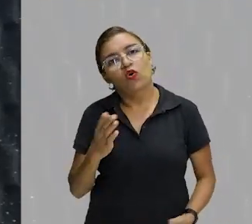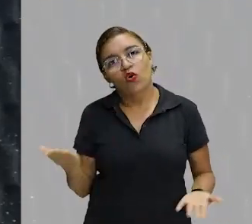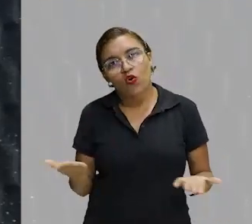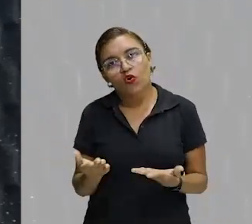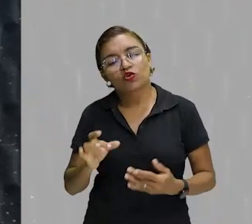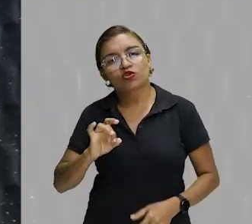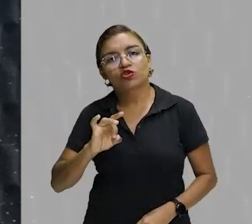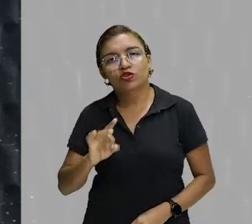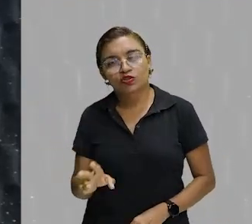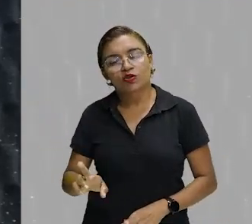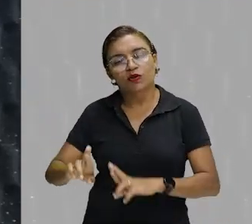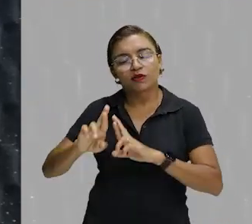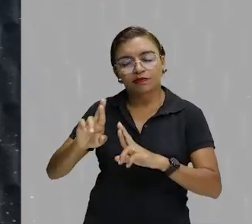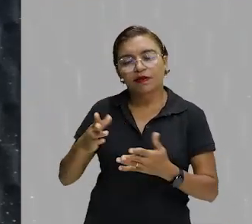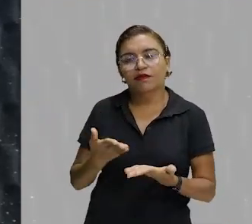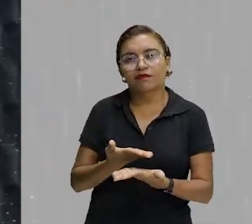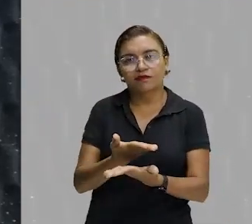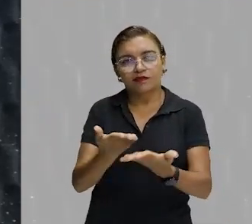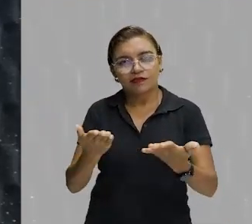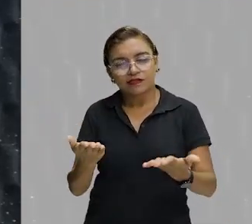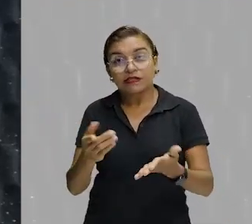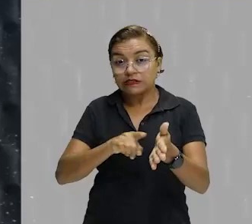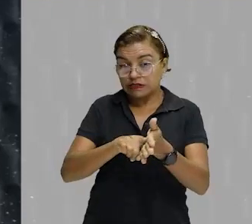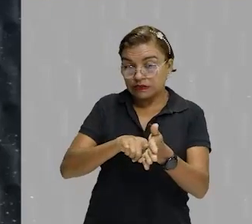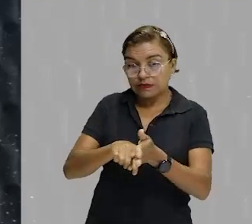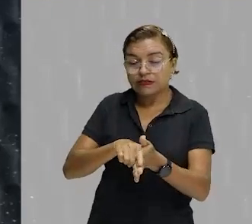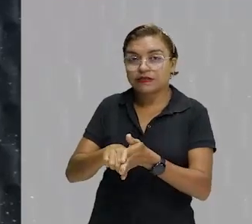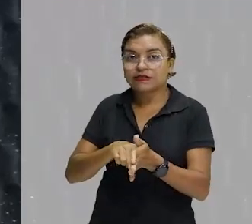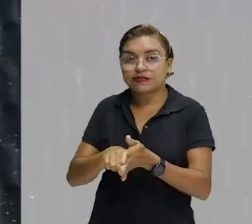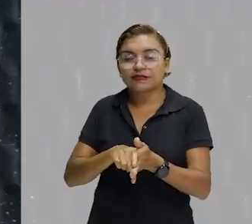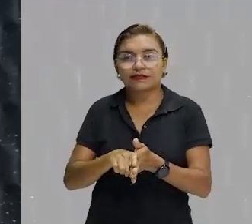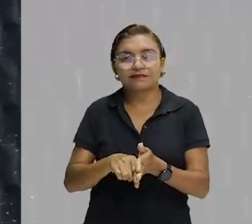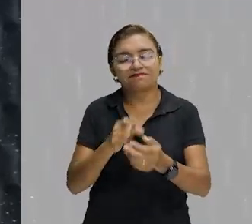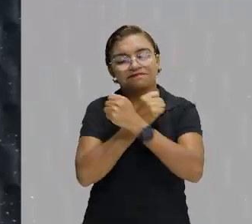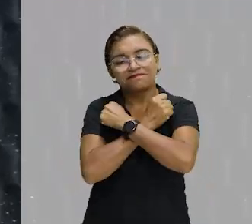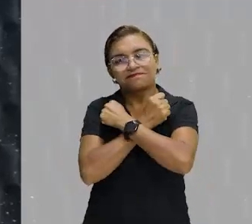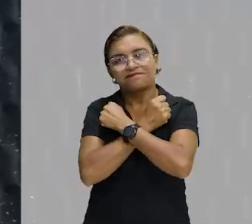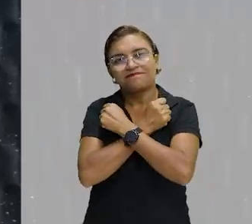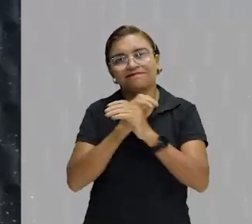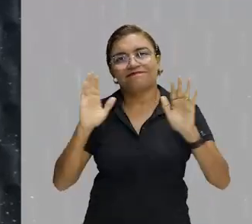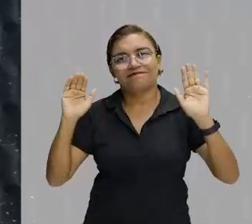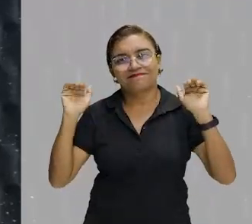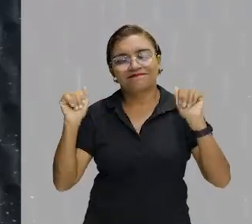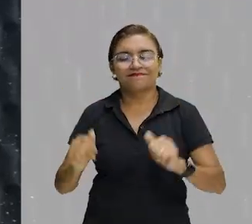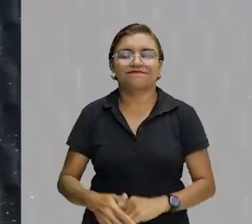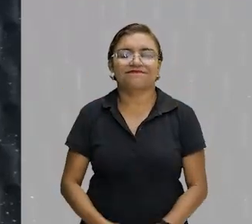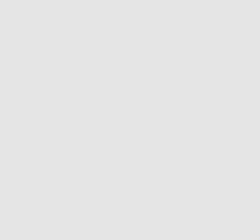e aí eu quero que vocês analisem mais coisas sobre a linguagem visual. Um abraço. Fui!